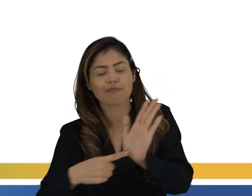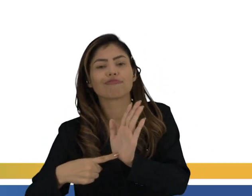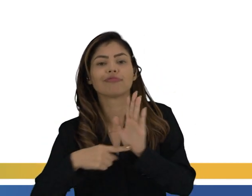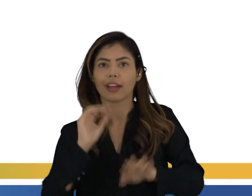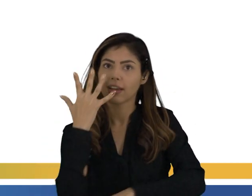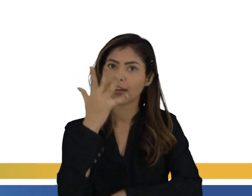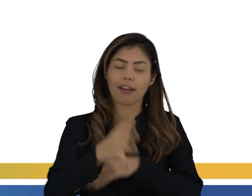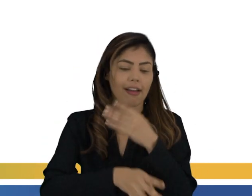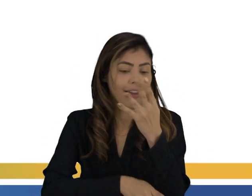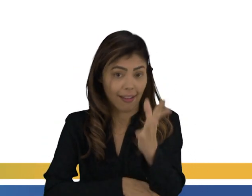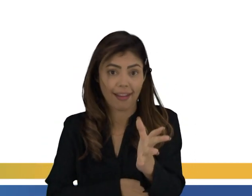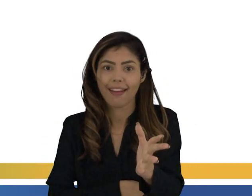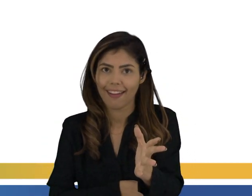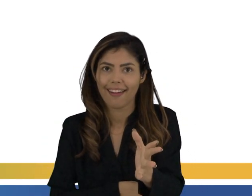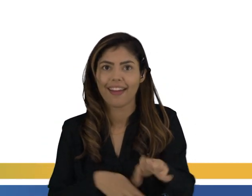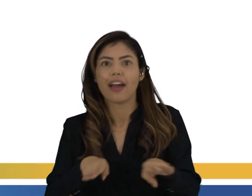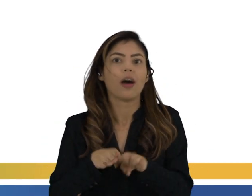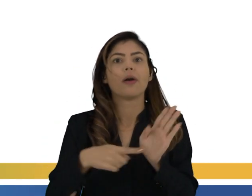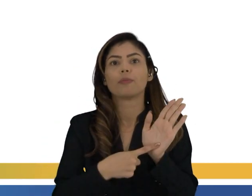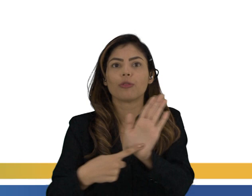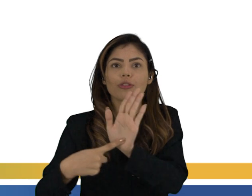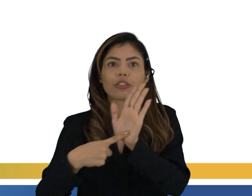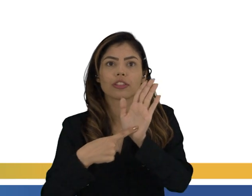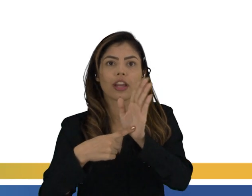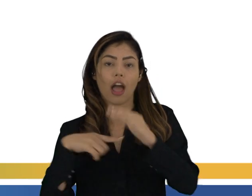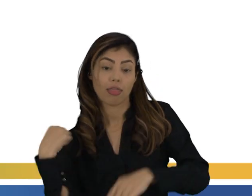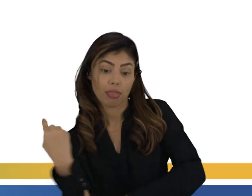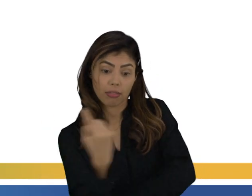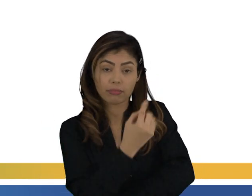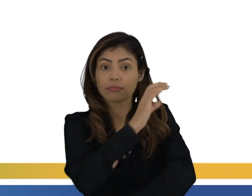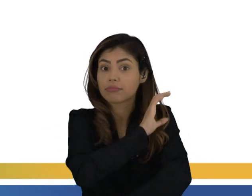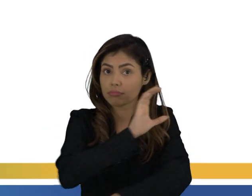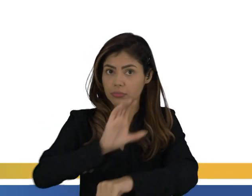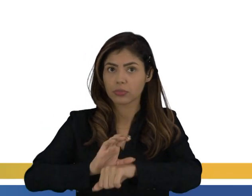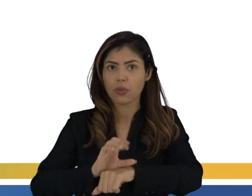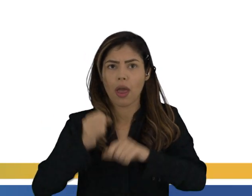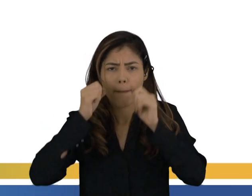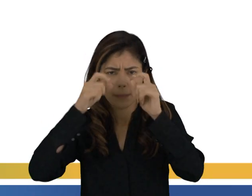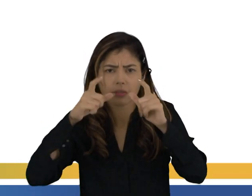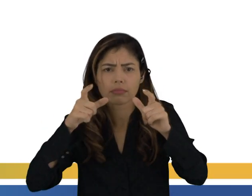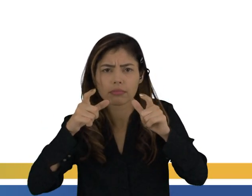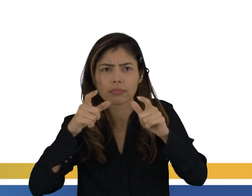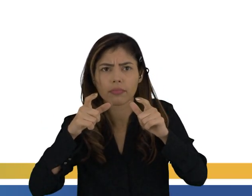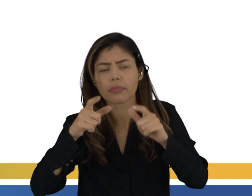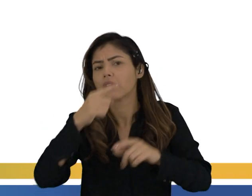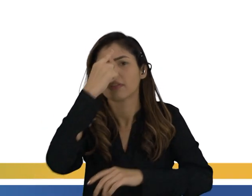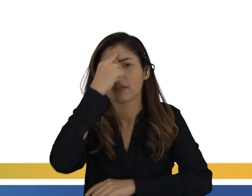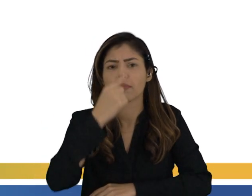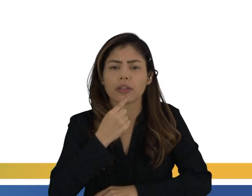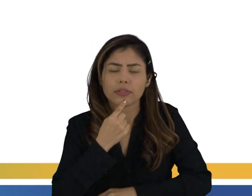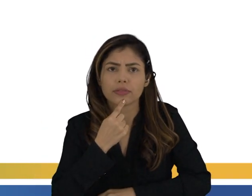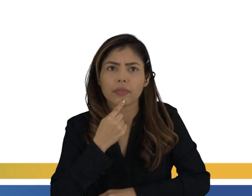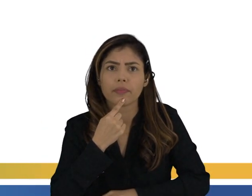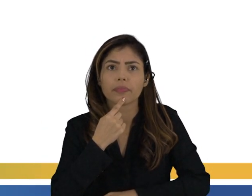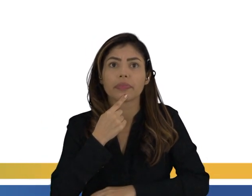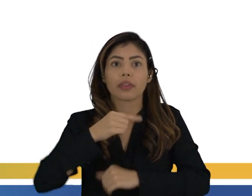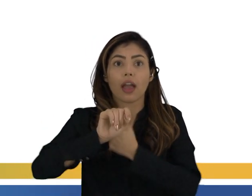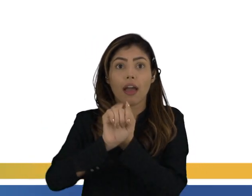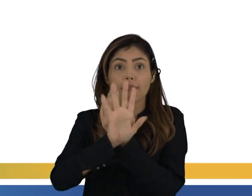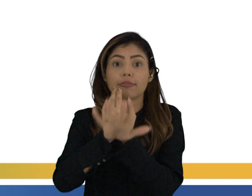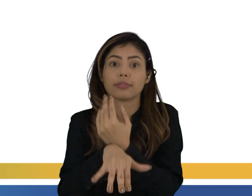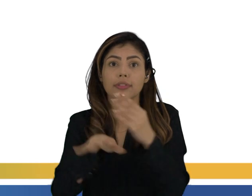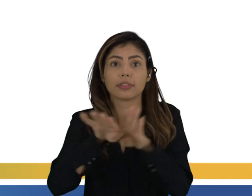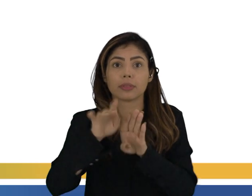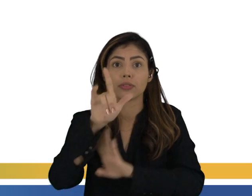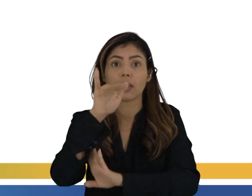as paisagens insólitas, vai mostrar a nossa cultura. Observe nessa imagem, Fantasma do